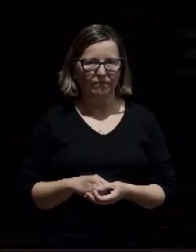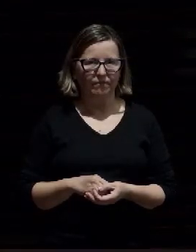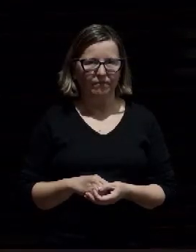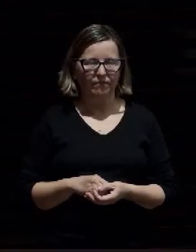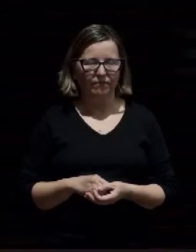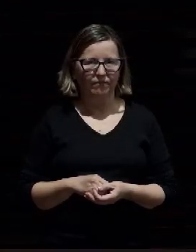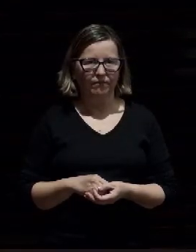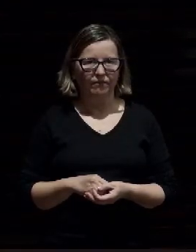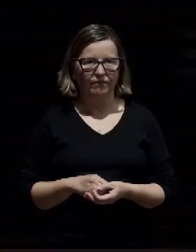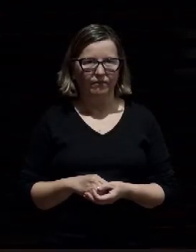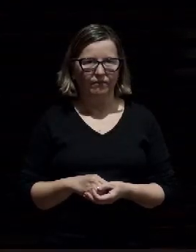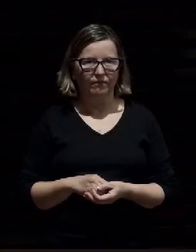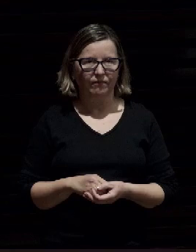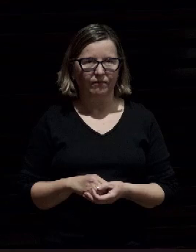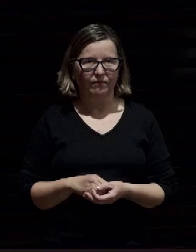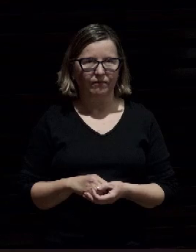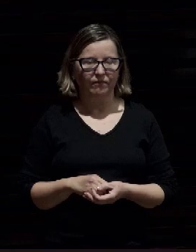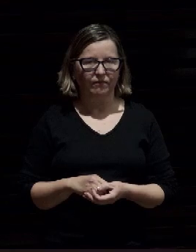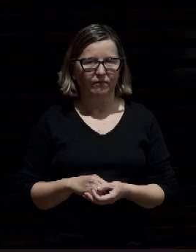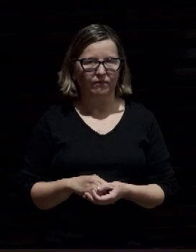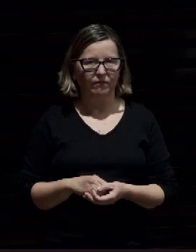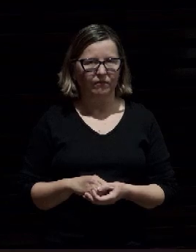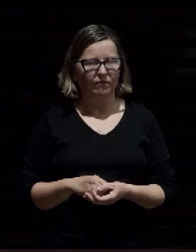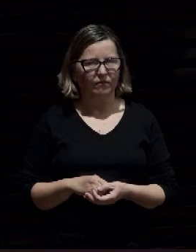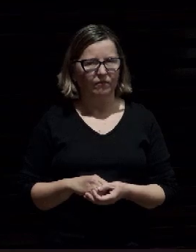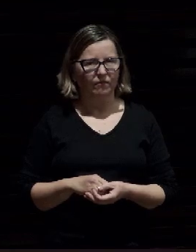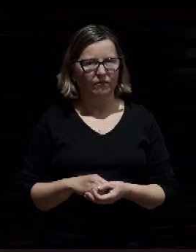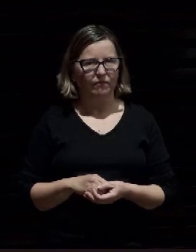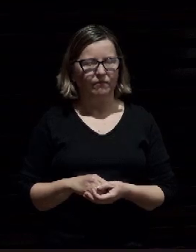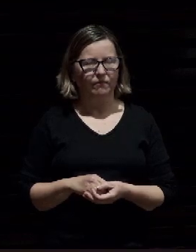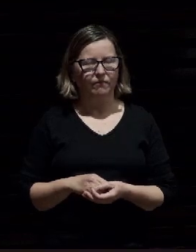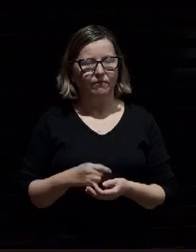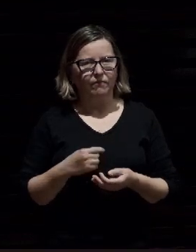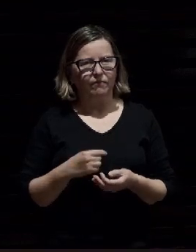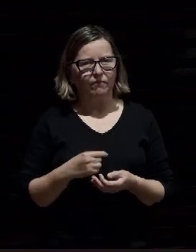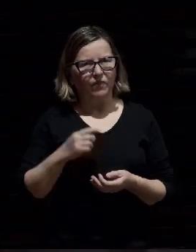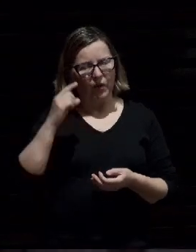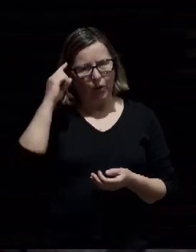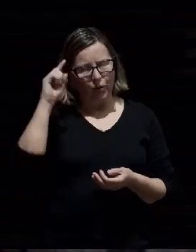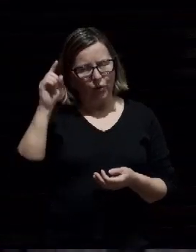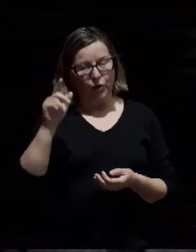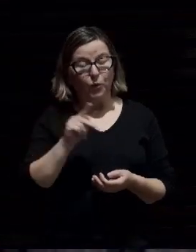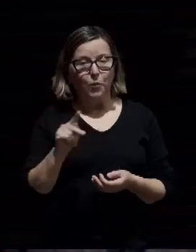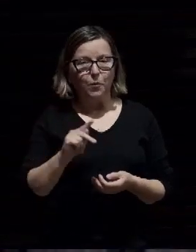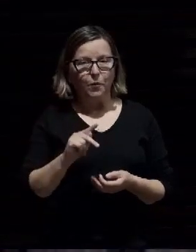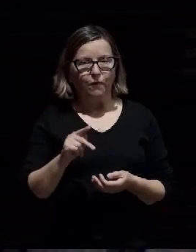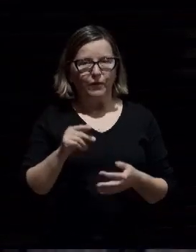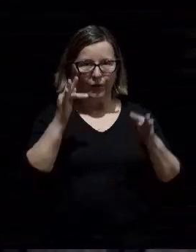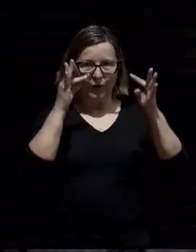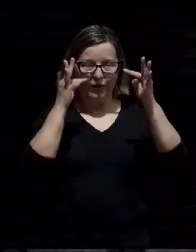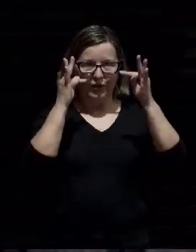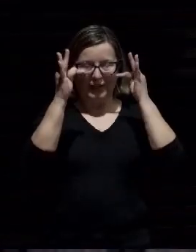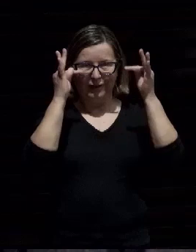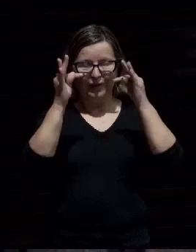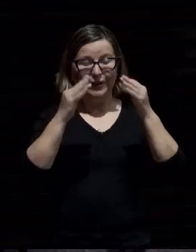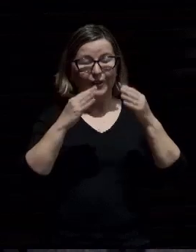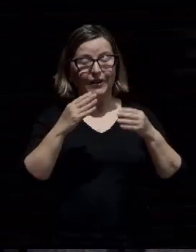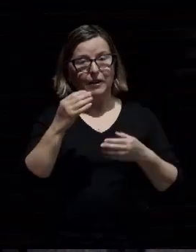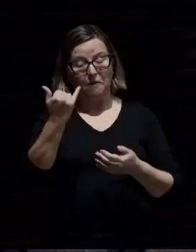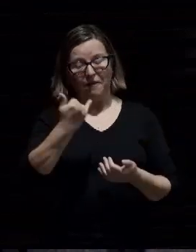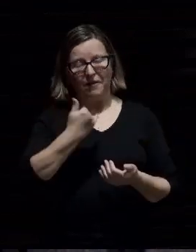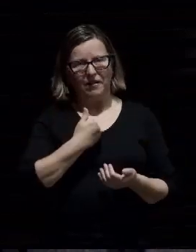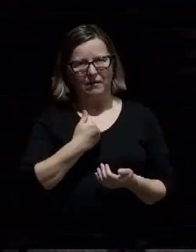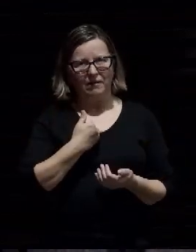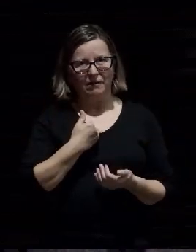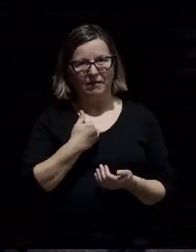Eu penso na voz do Senhor. Uma vez um professor de teologia me disse: quando eu leio